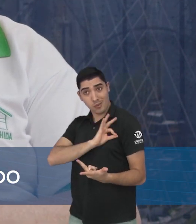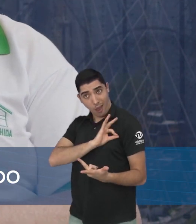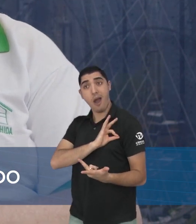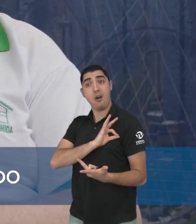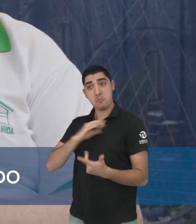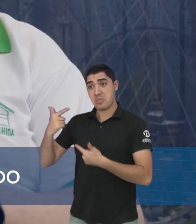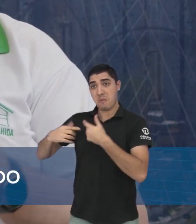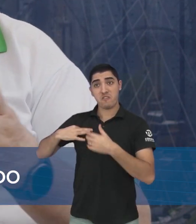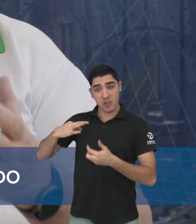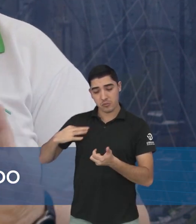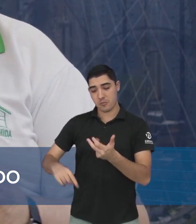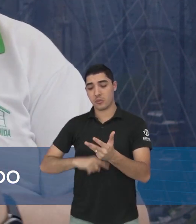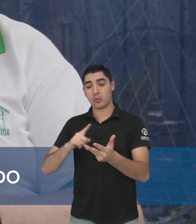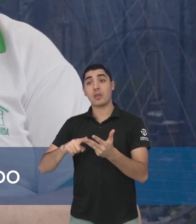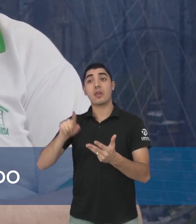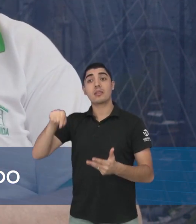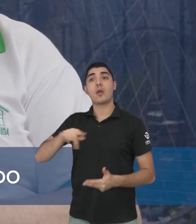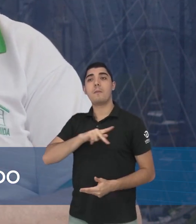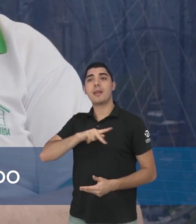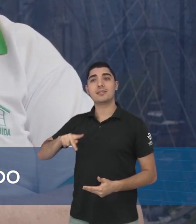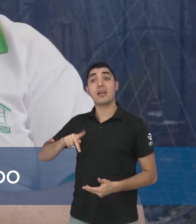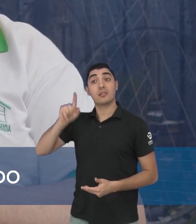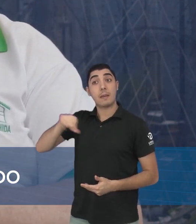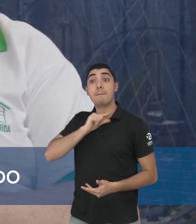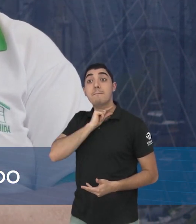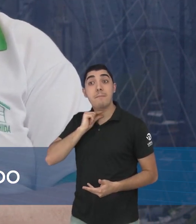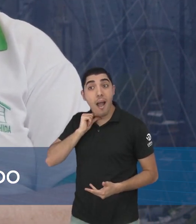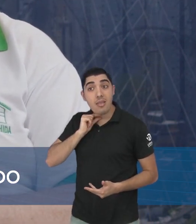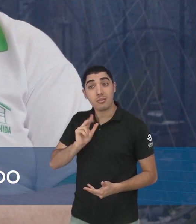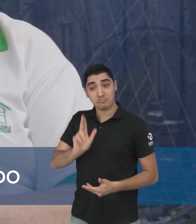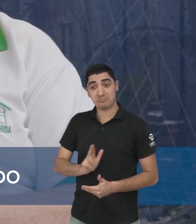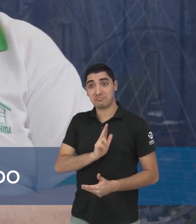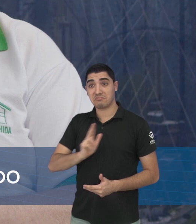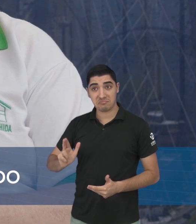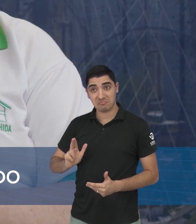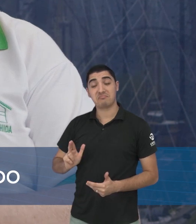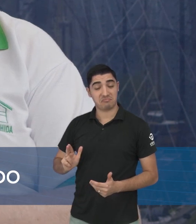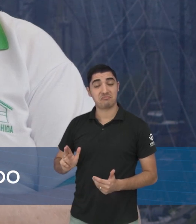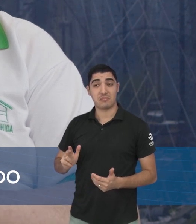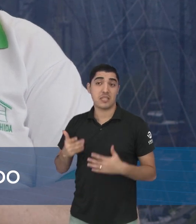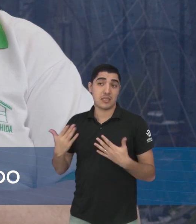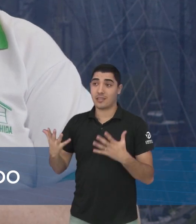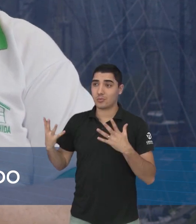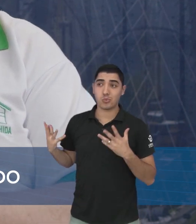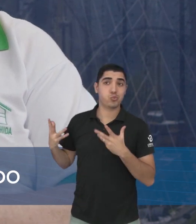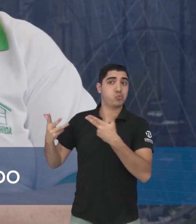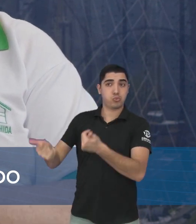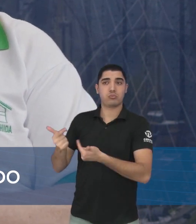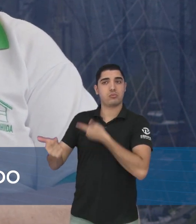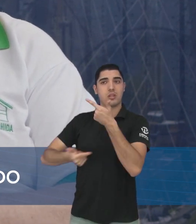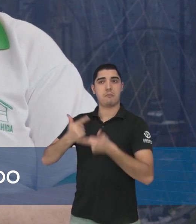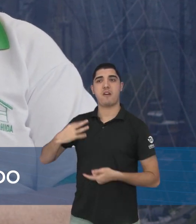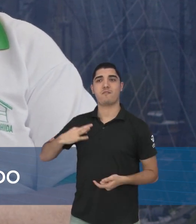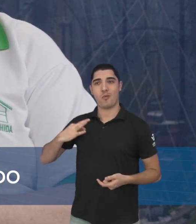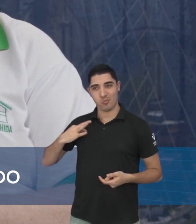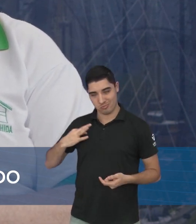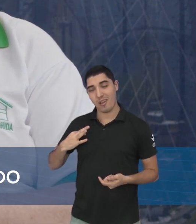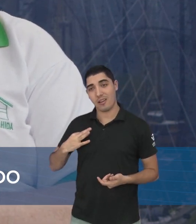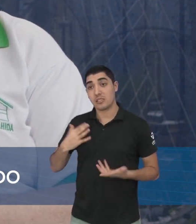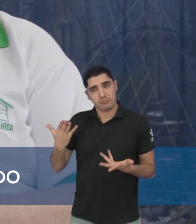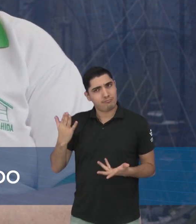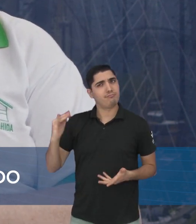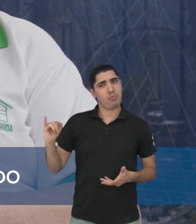militar, tem o nosso presidente, que é um padre, um sacerdote. Então, todos são